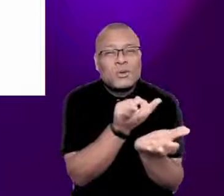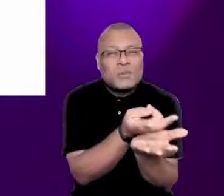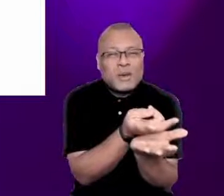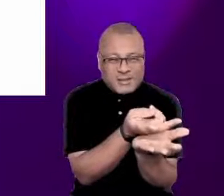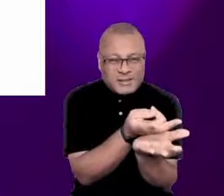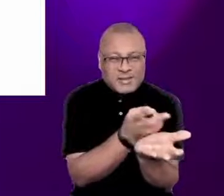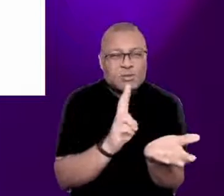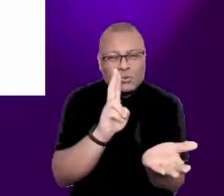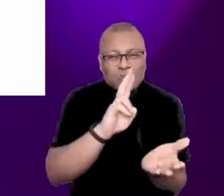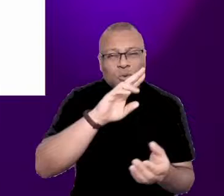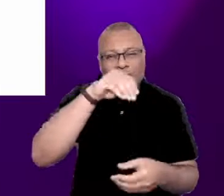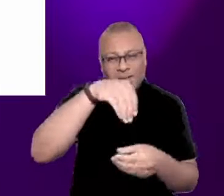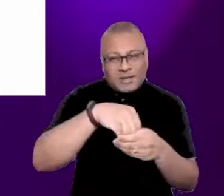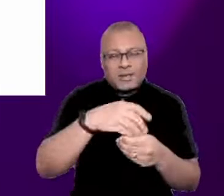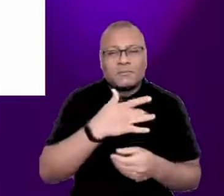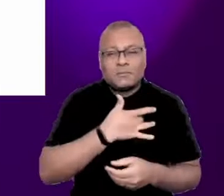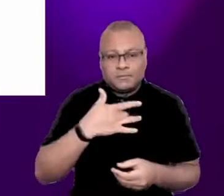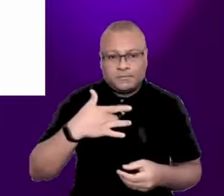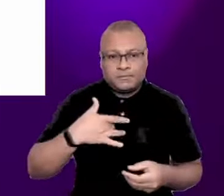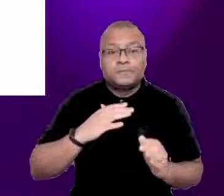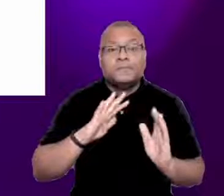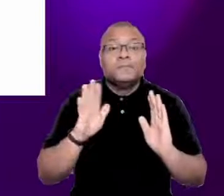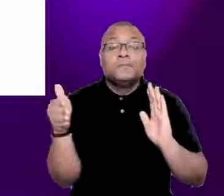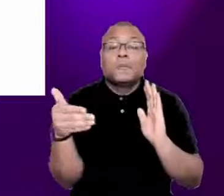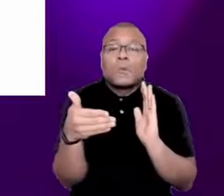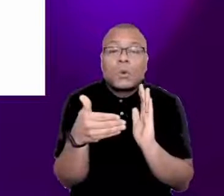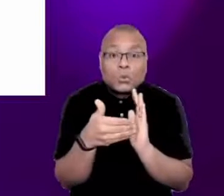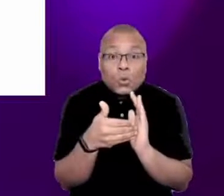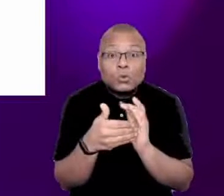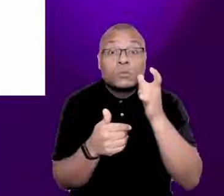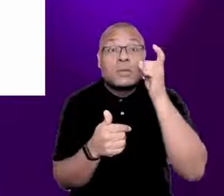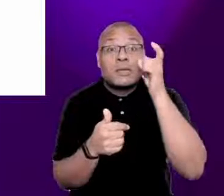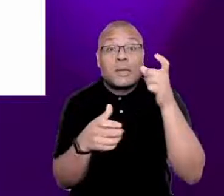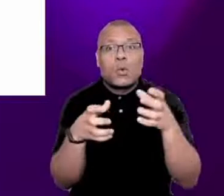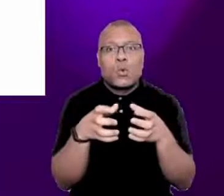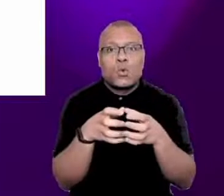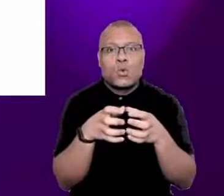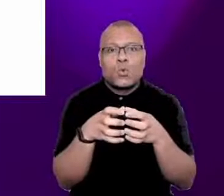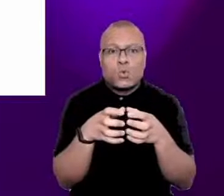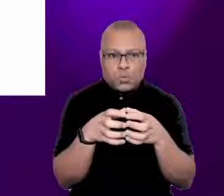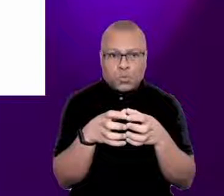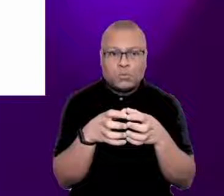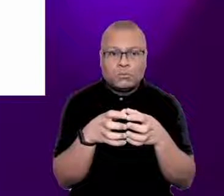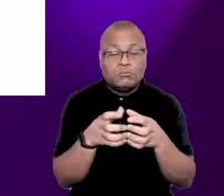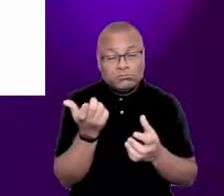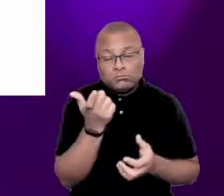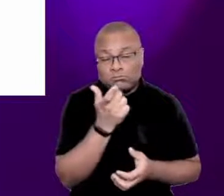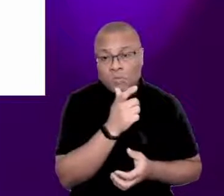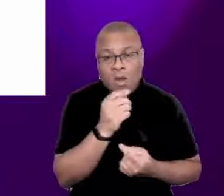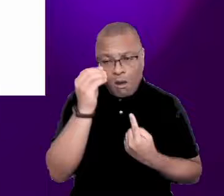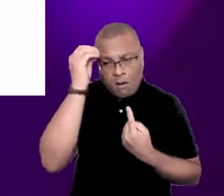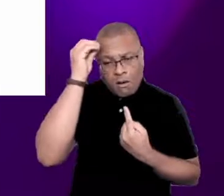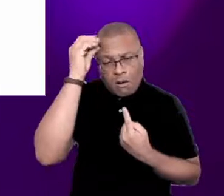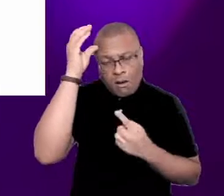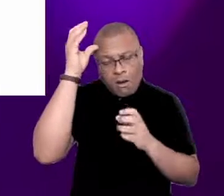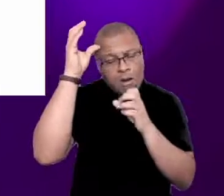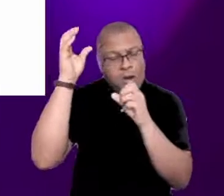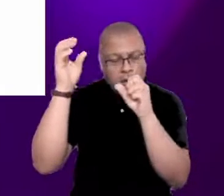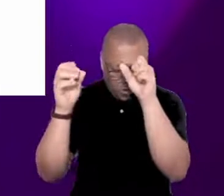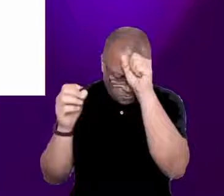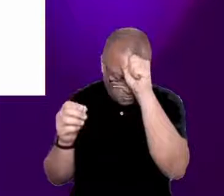saúde. Todos os interessados se beneficiam com esse conhecimento